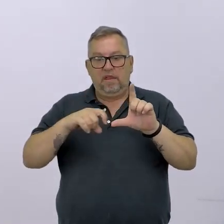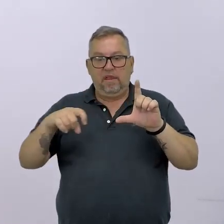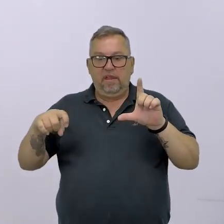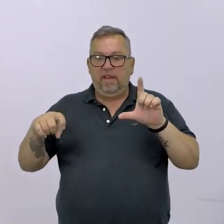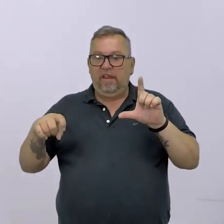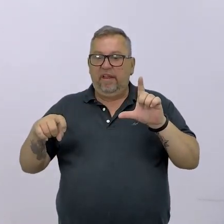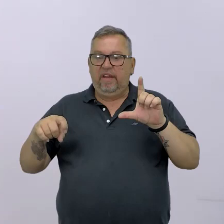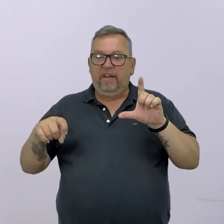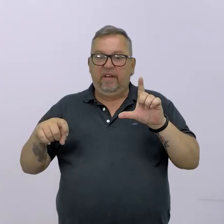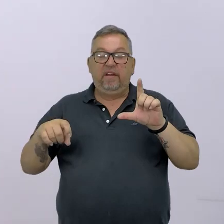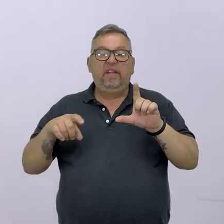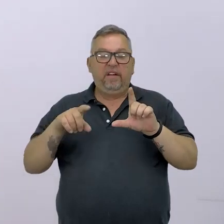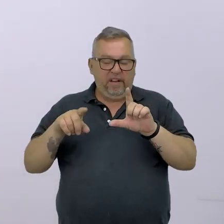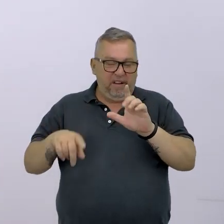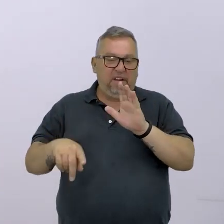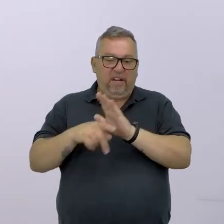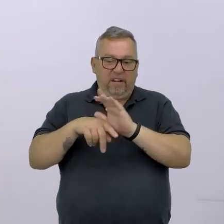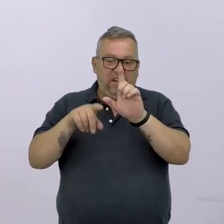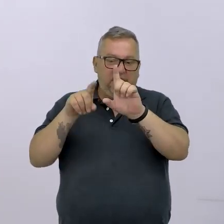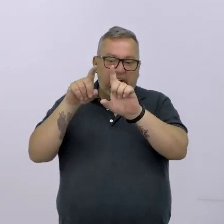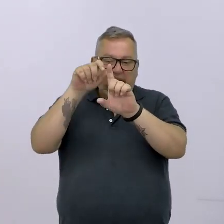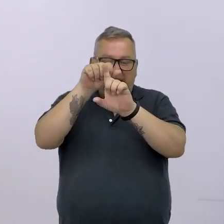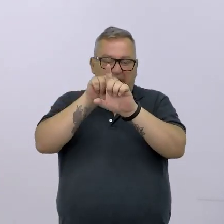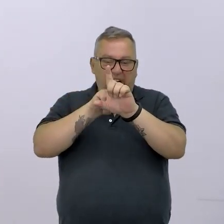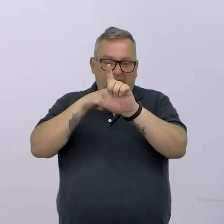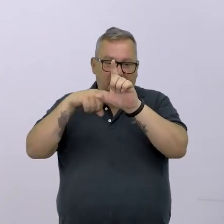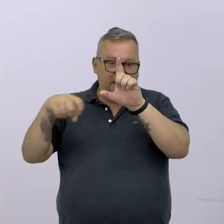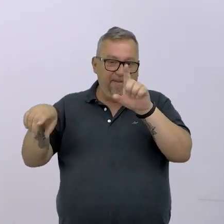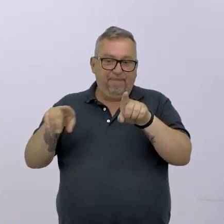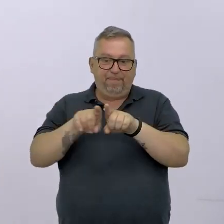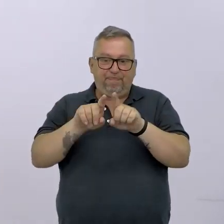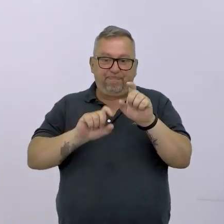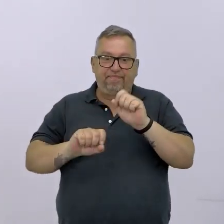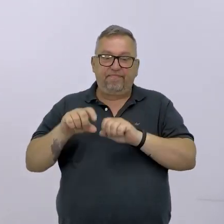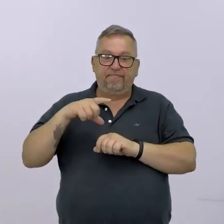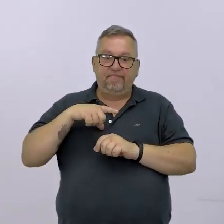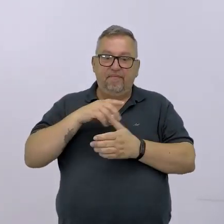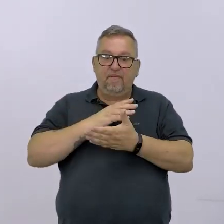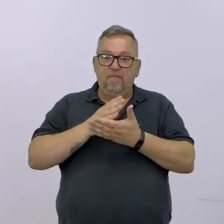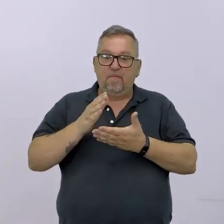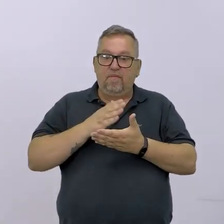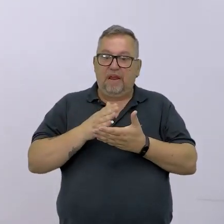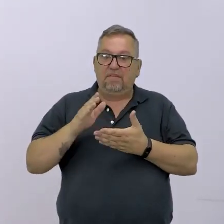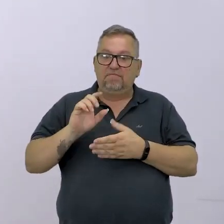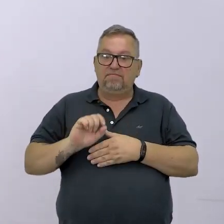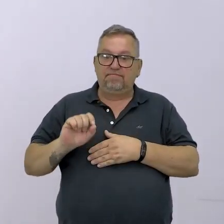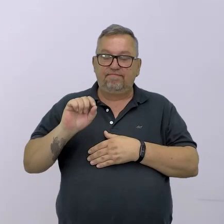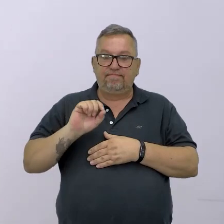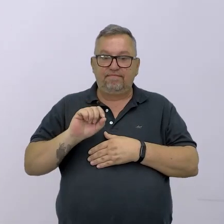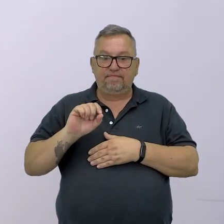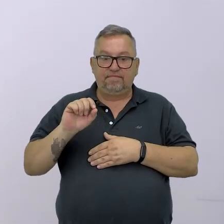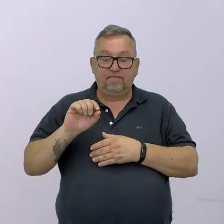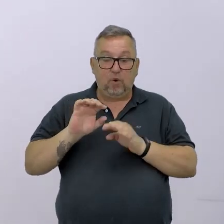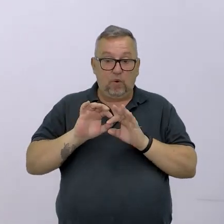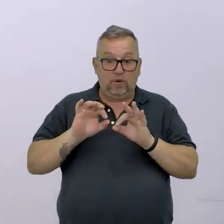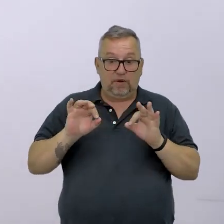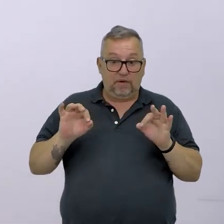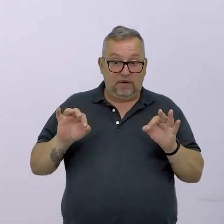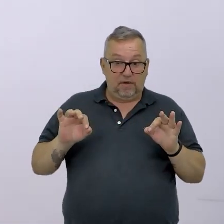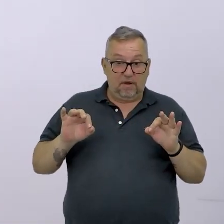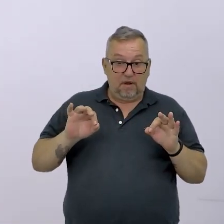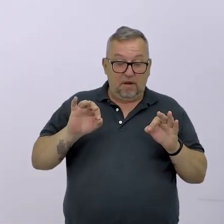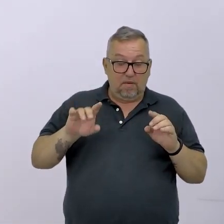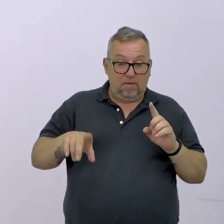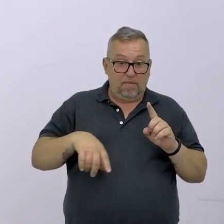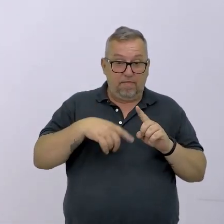tão falado método cartesiano, que é justamente o de partir do simples para o